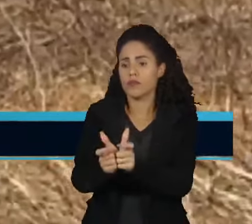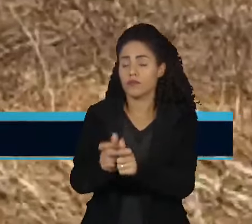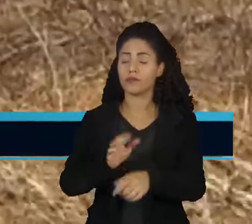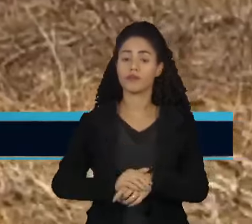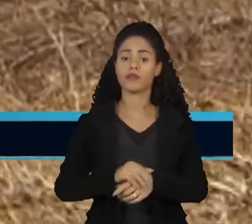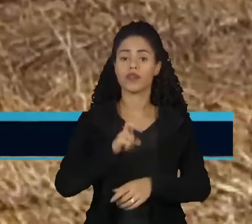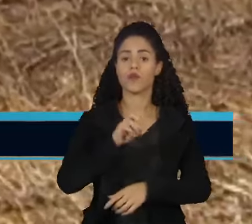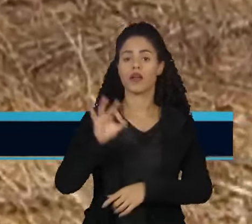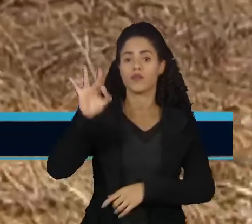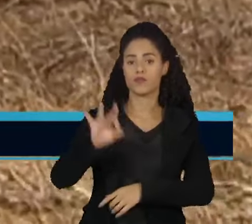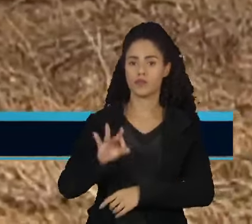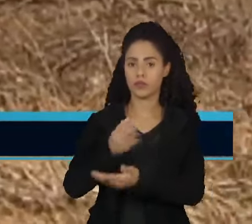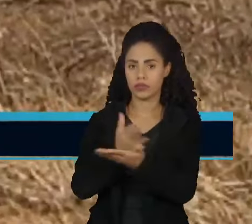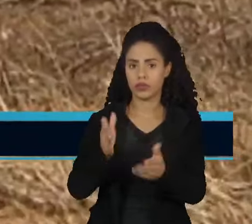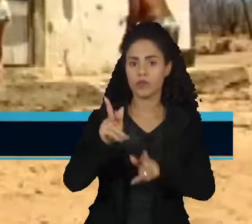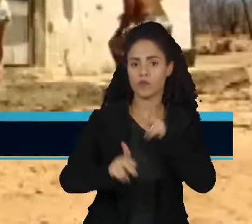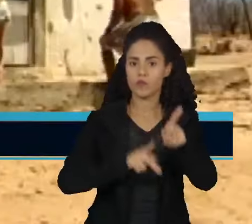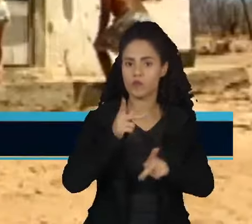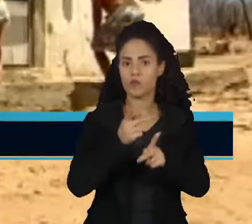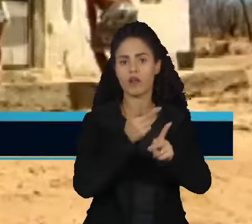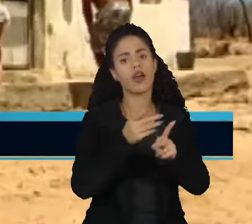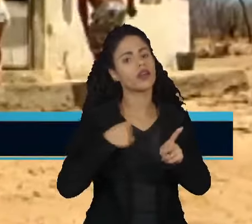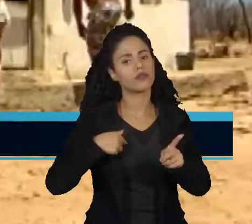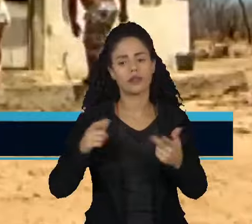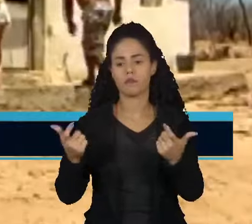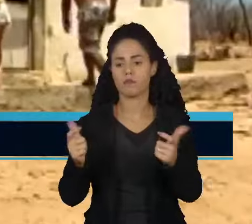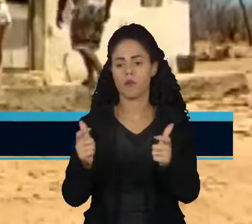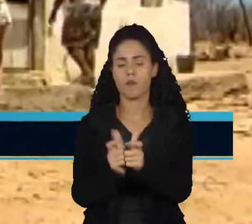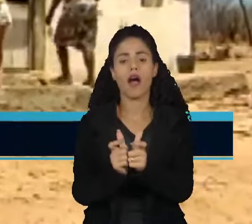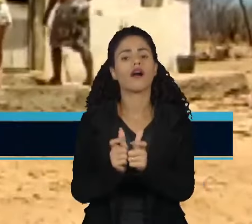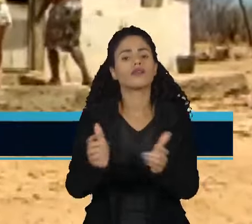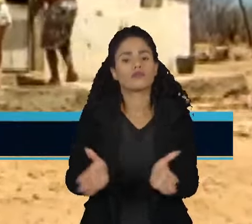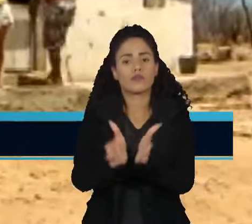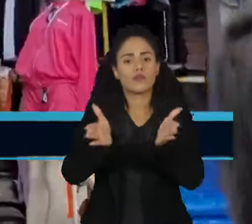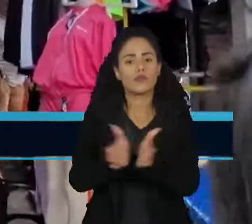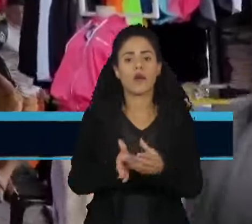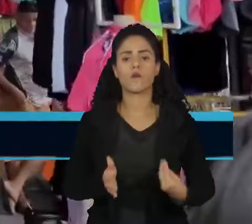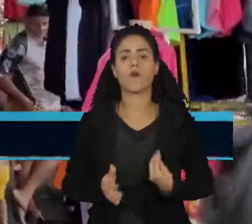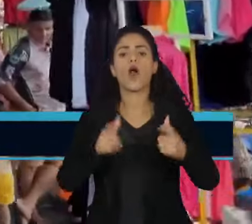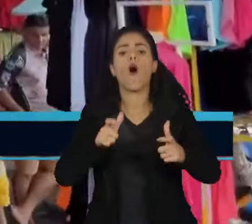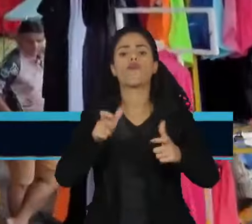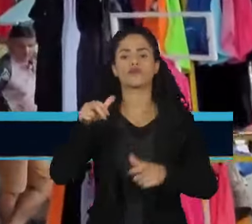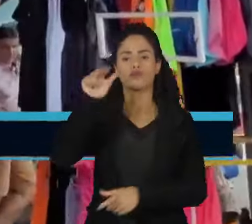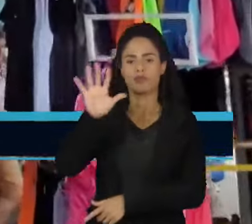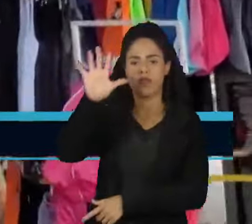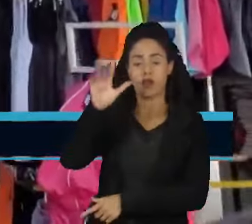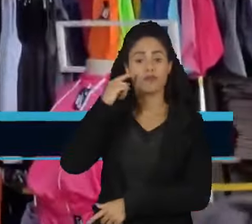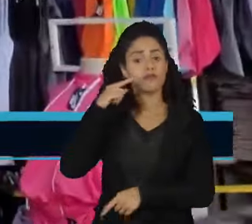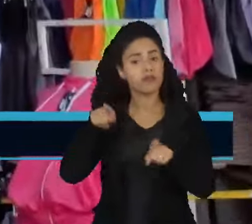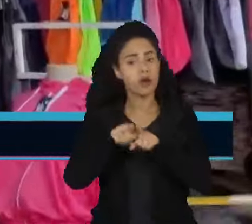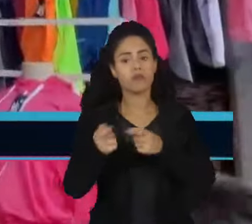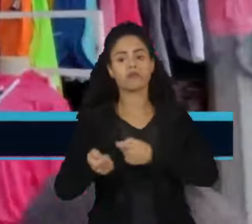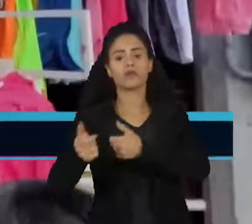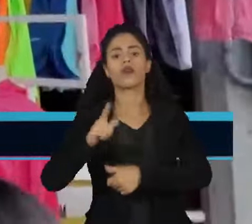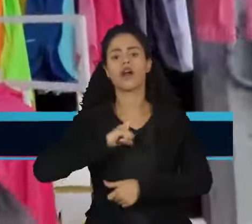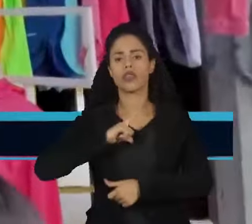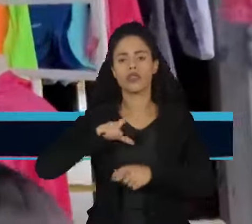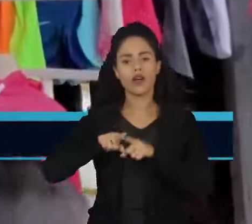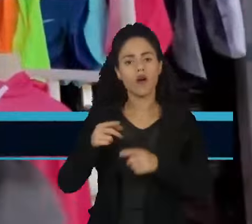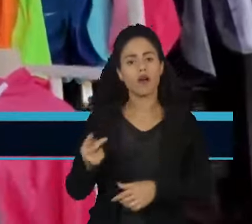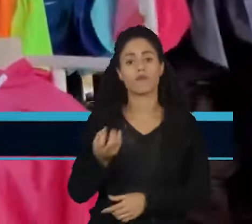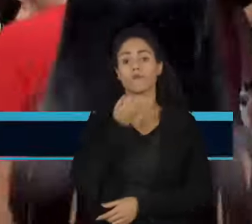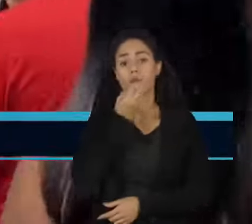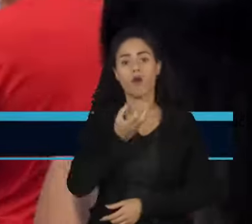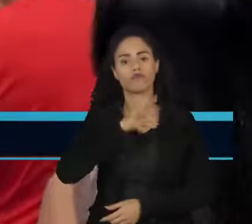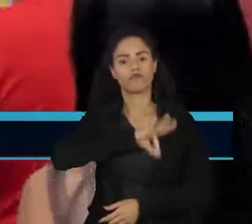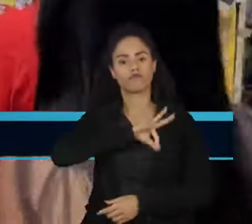dos brasileiros que saíram da extrema pobreza no período vive no Nordeste. Eles também se beneficiaram da valorização do